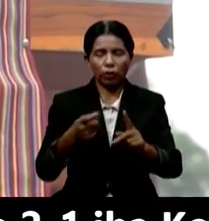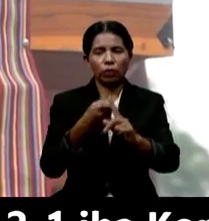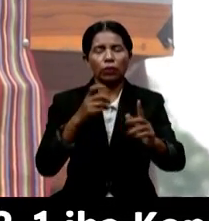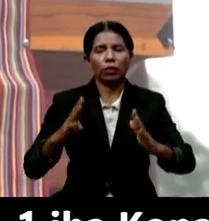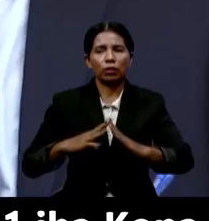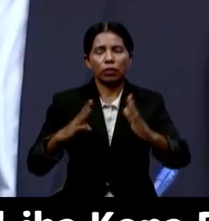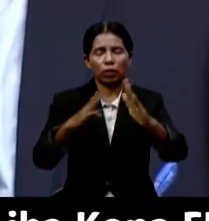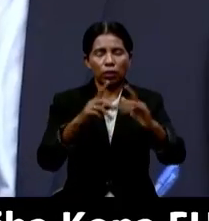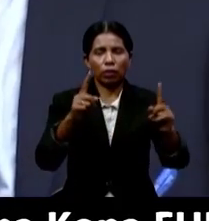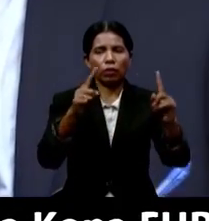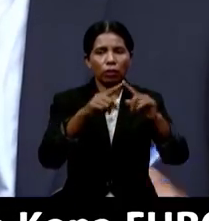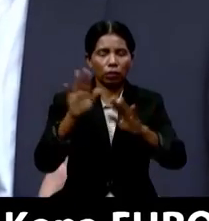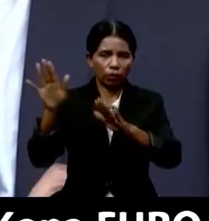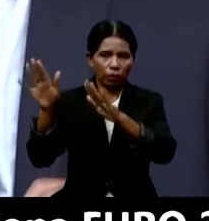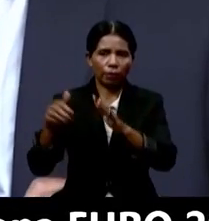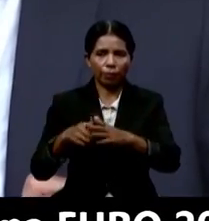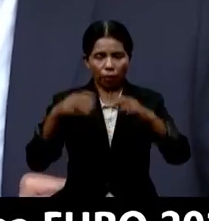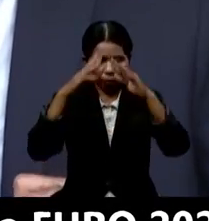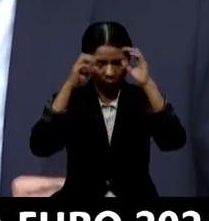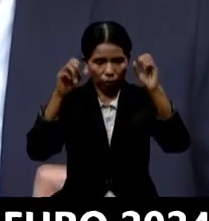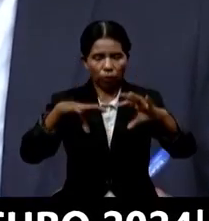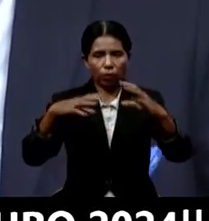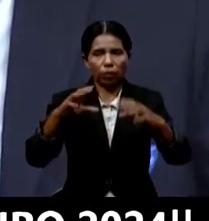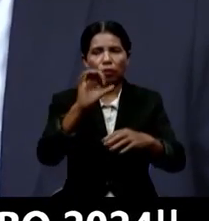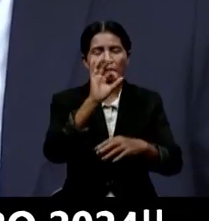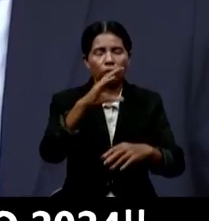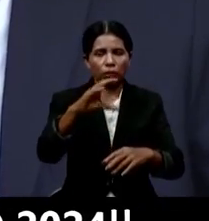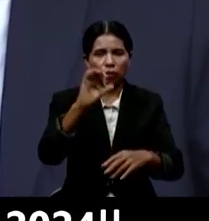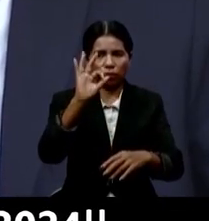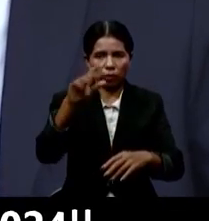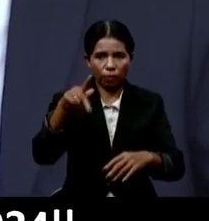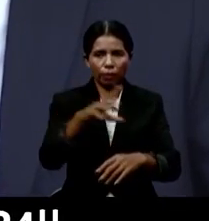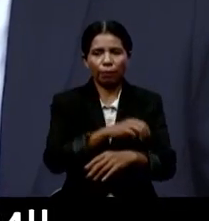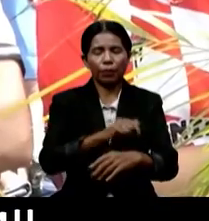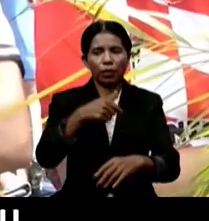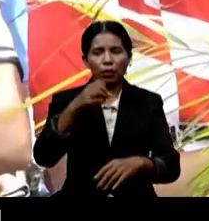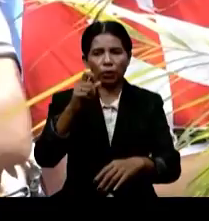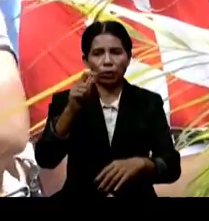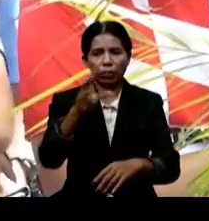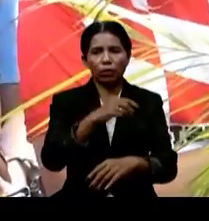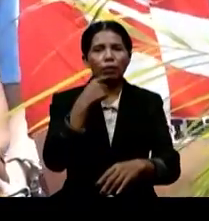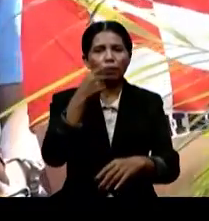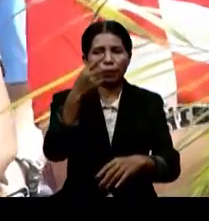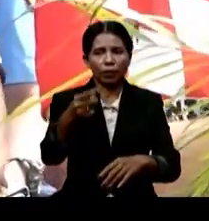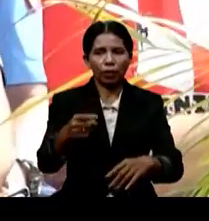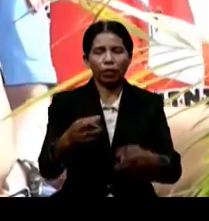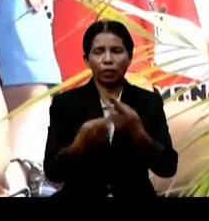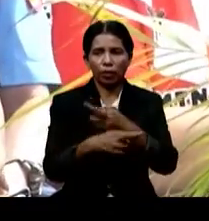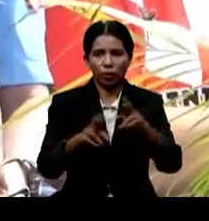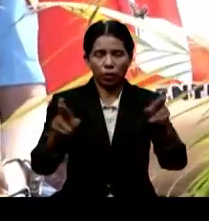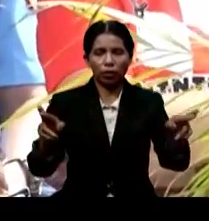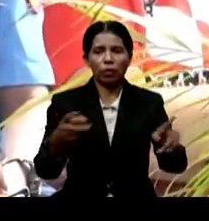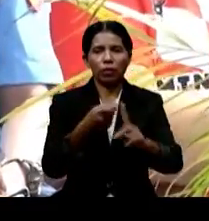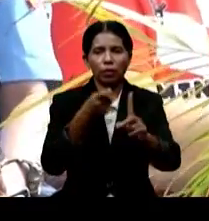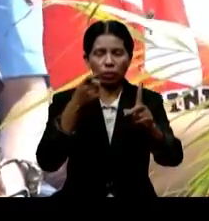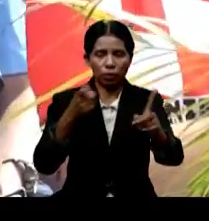ou é rural. Entretanto, o presidente da Comissão de Função Pública, Agostinho Letêncio de Deus, relata resultado do seu